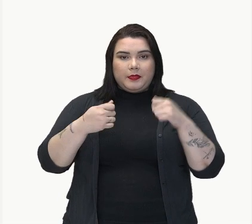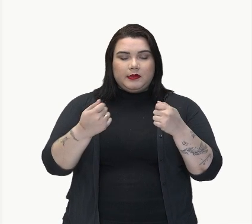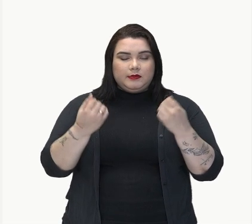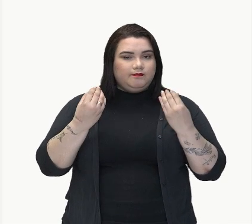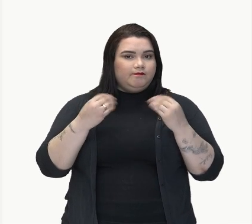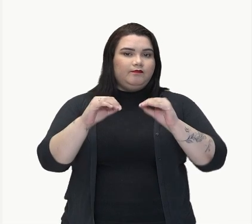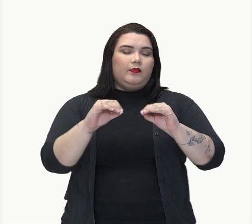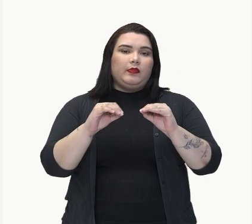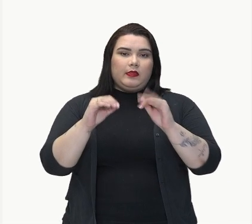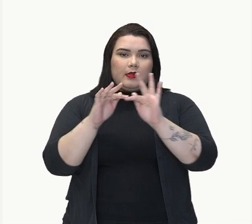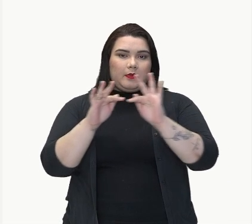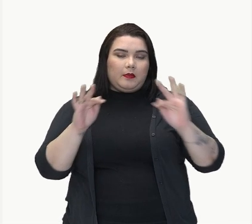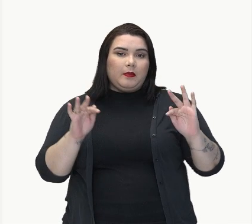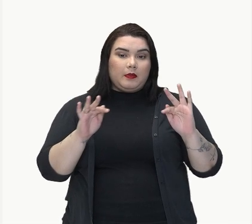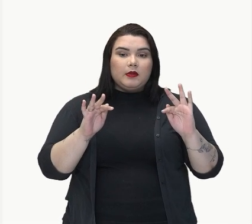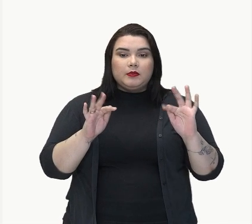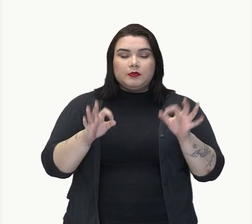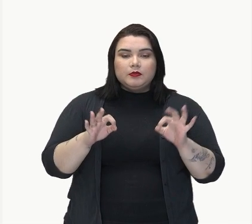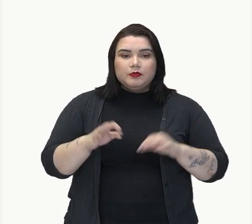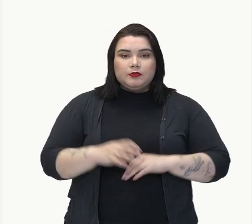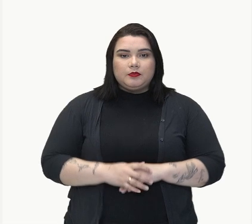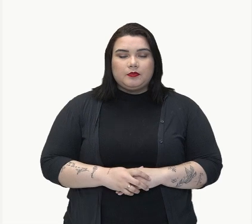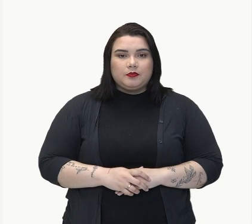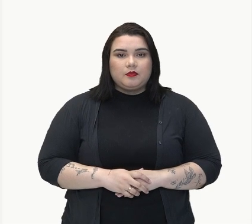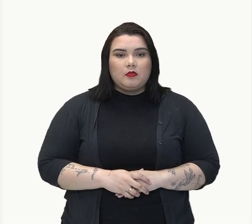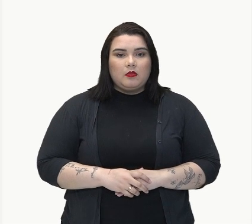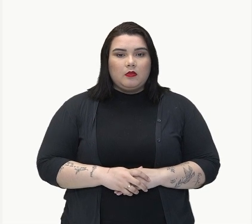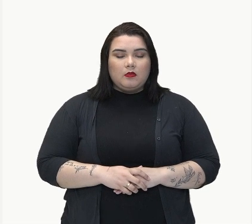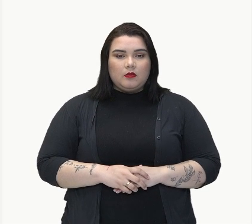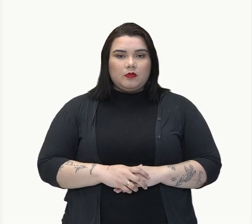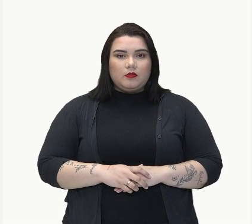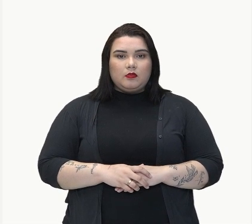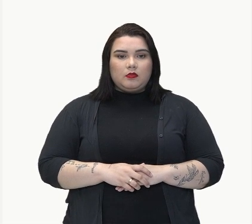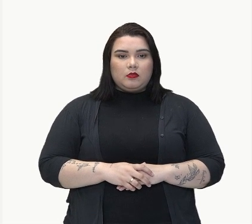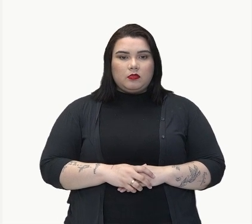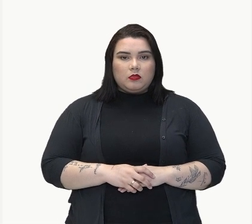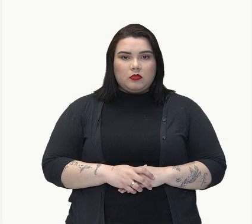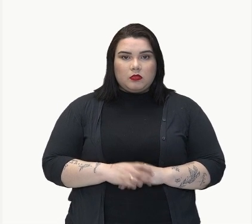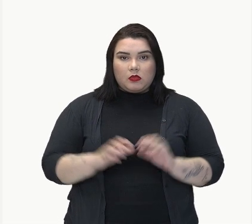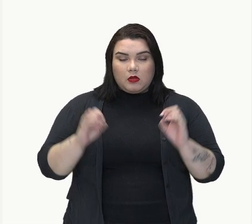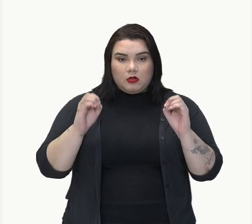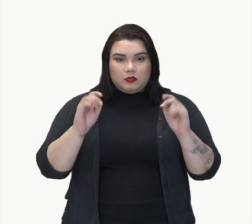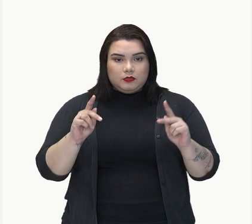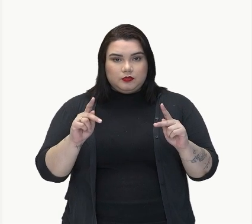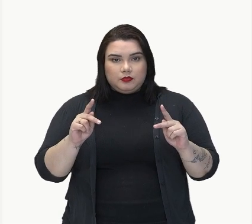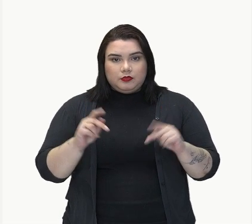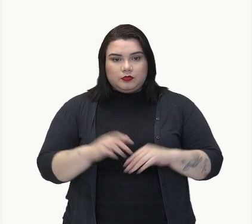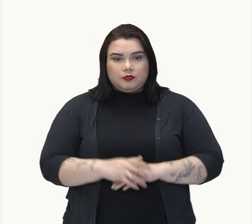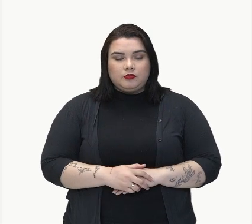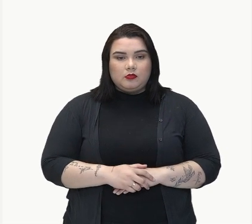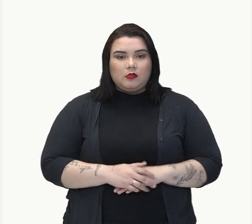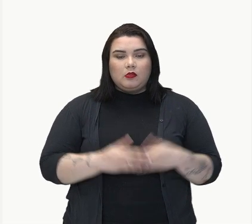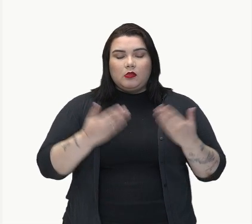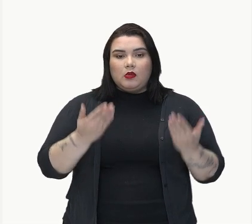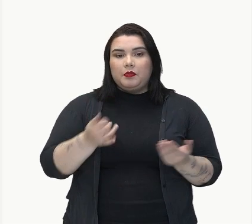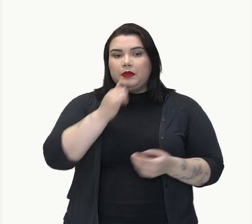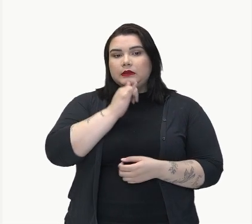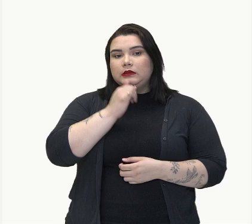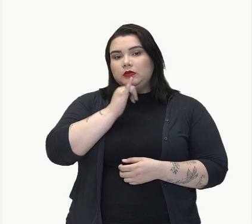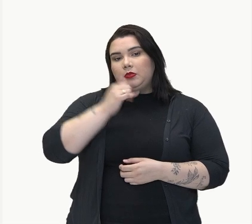Na frente do composto, eu tenho que usar a palavra ciclo, ok? Tanto no exemplo